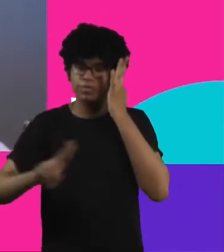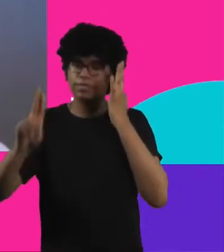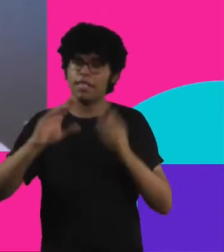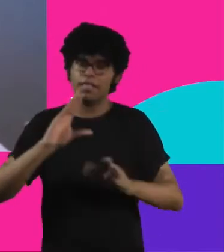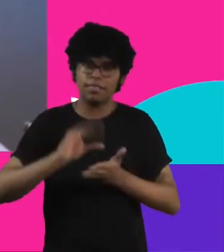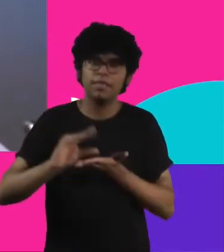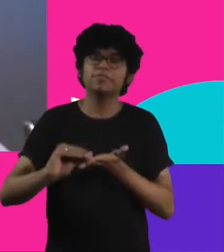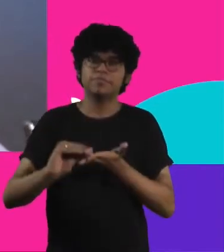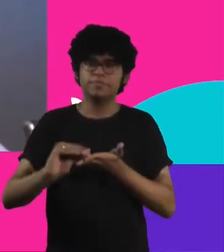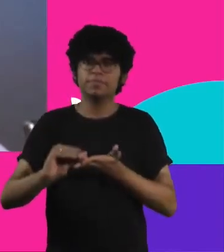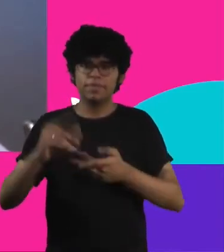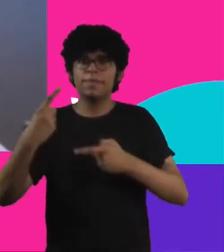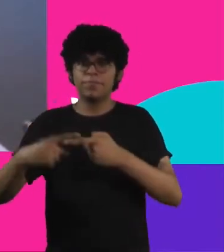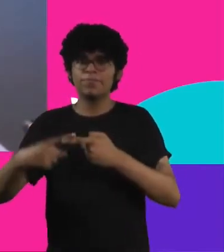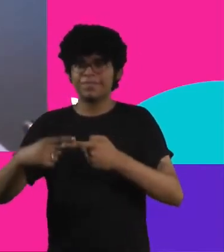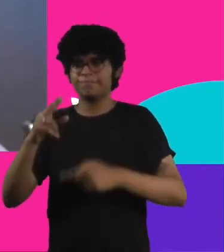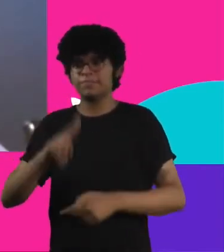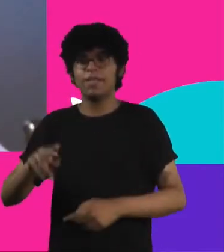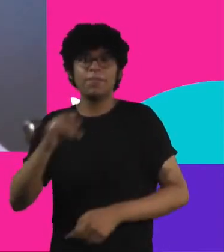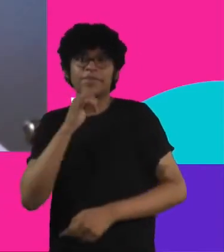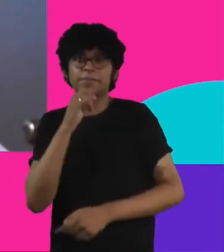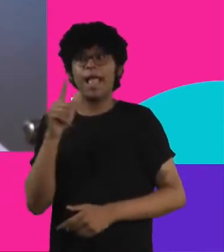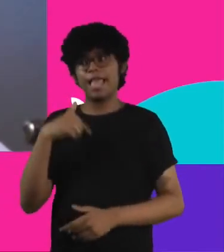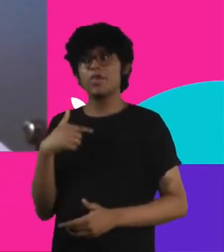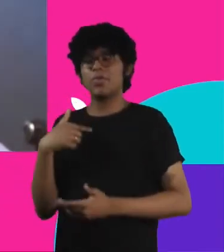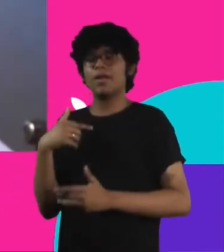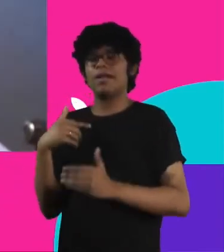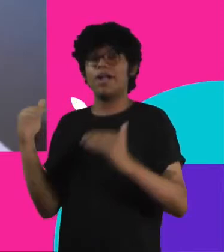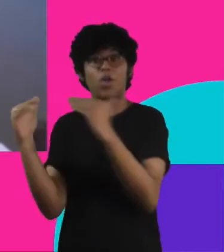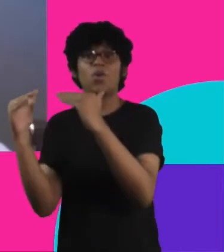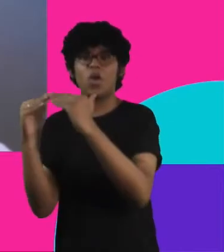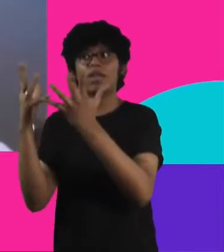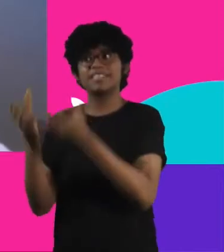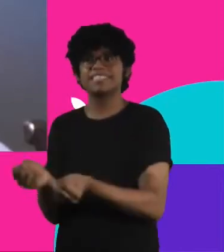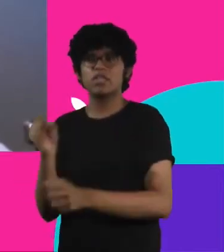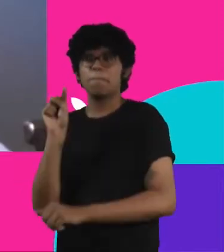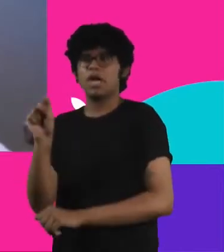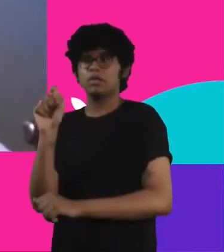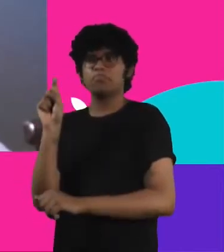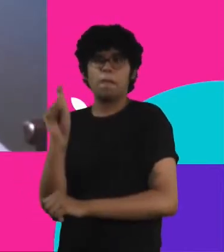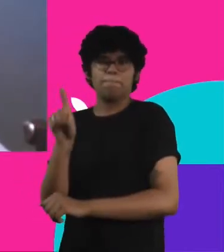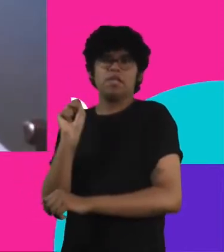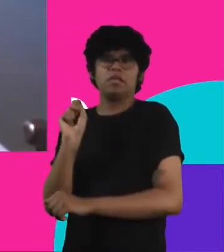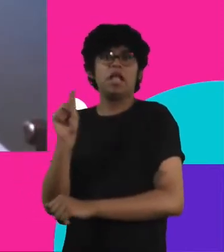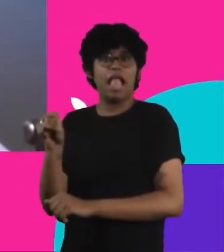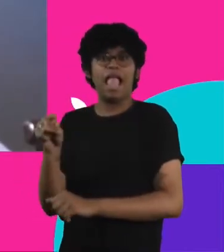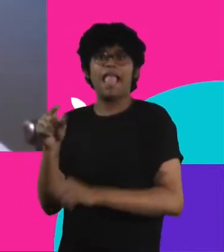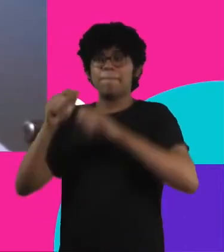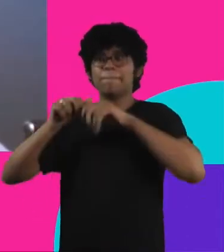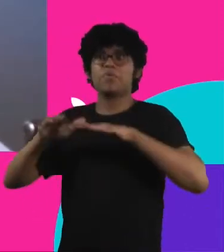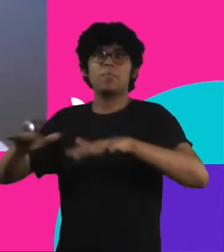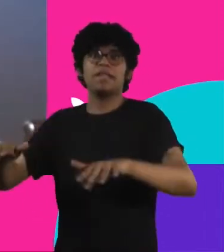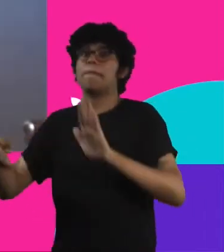que serve aquele de acordo que a gente dá quando acessa uma rede social e diz que a partir de agora tudo que a gente está publicando ali é de propriedade